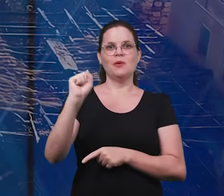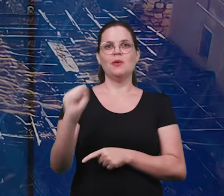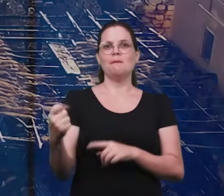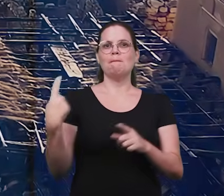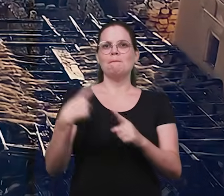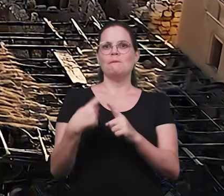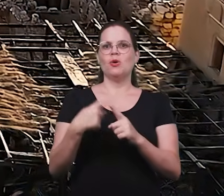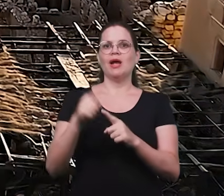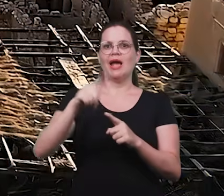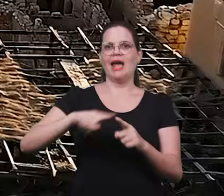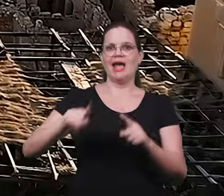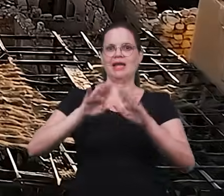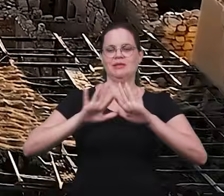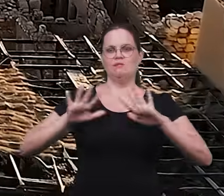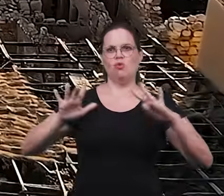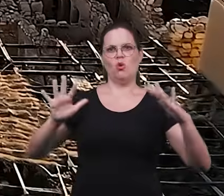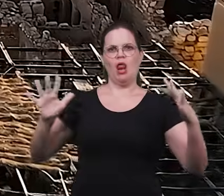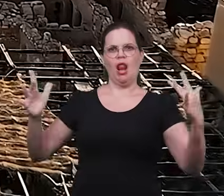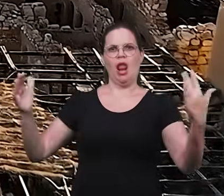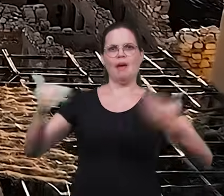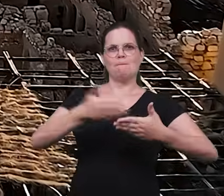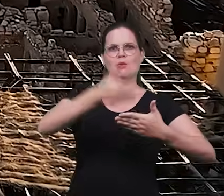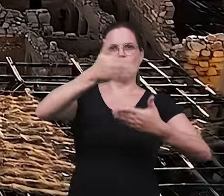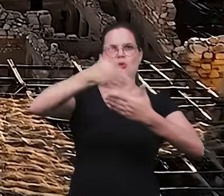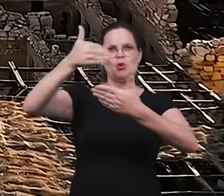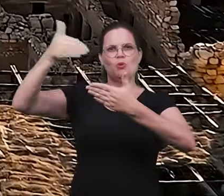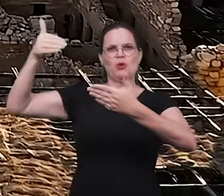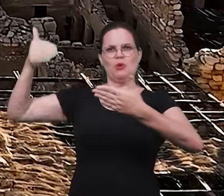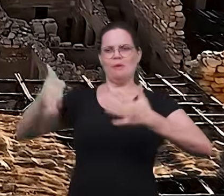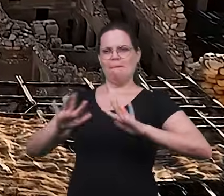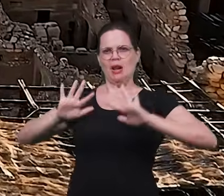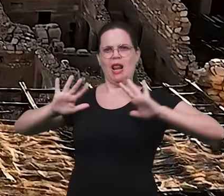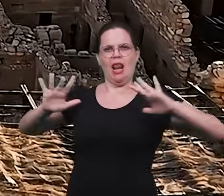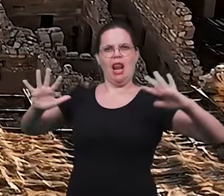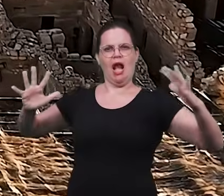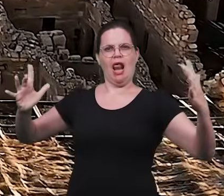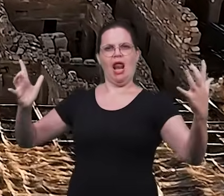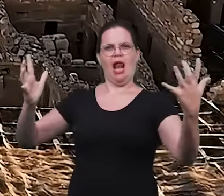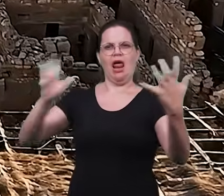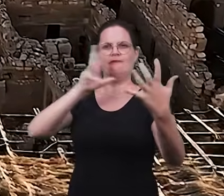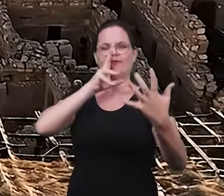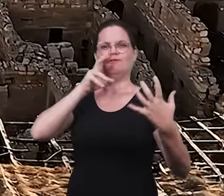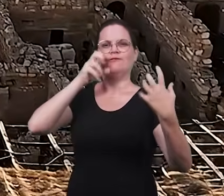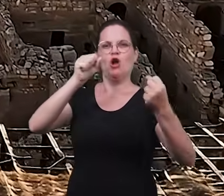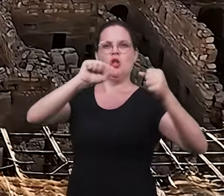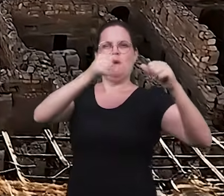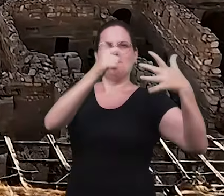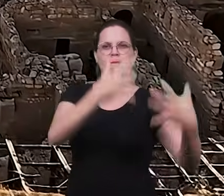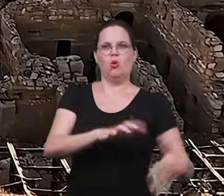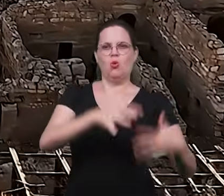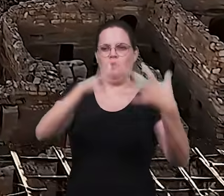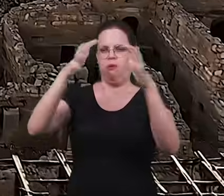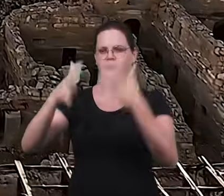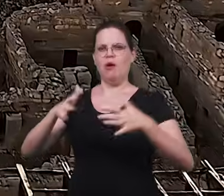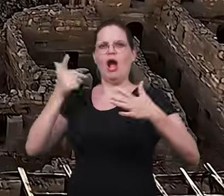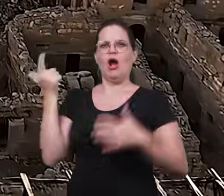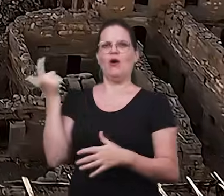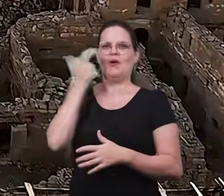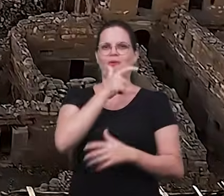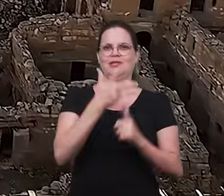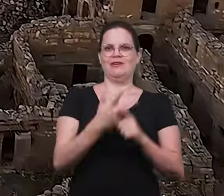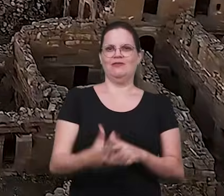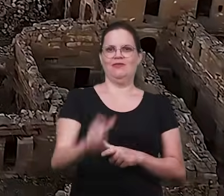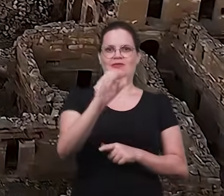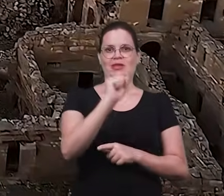e intransponíveis muros da cidade, enquanto a resistência à conquista da pequena cidade